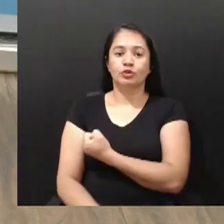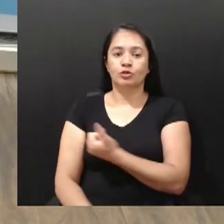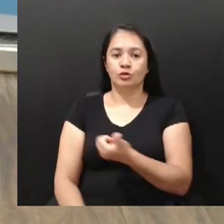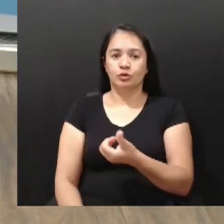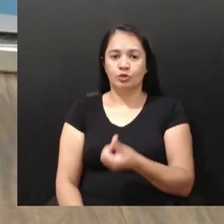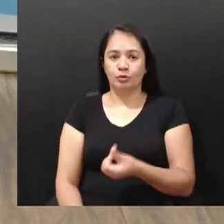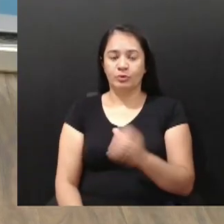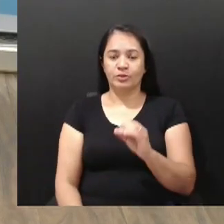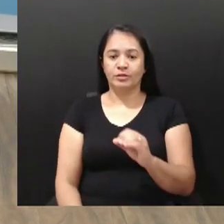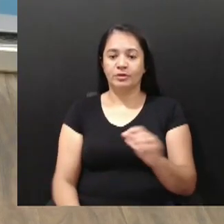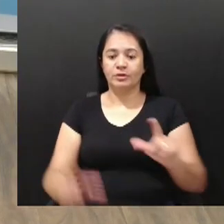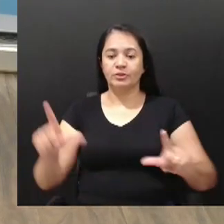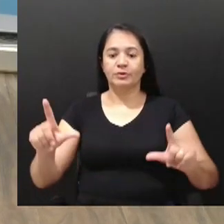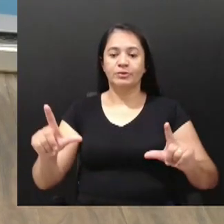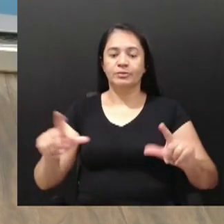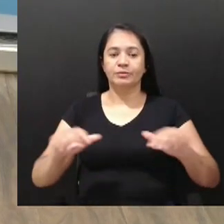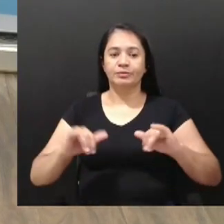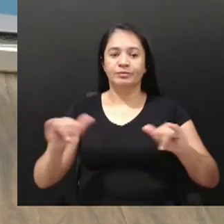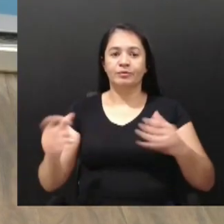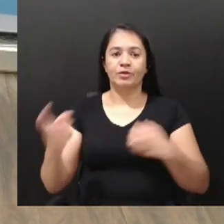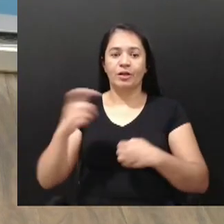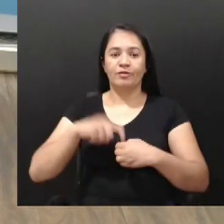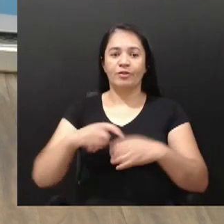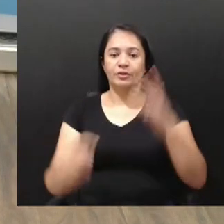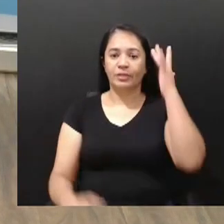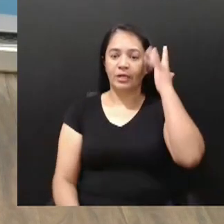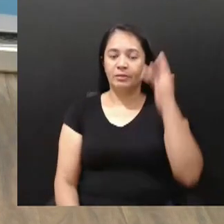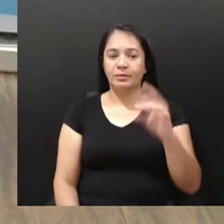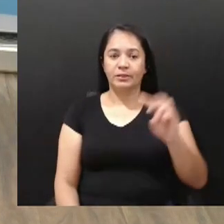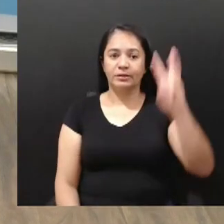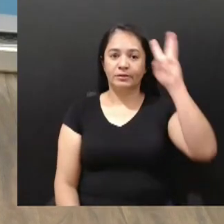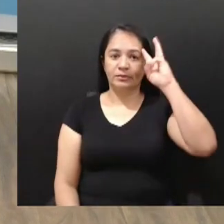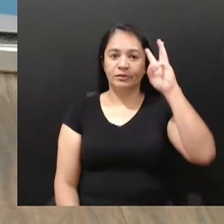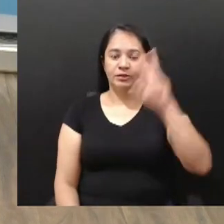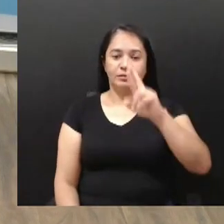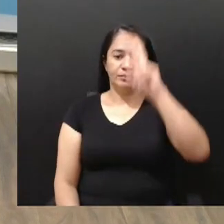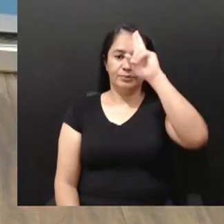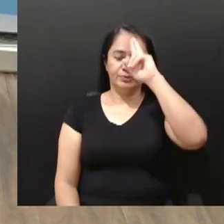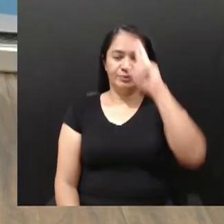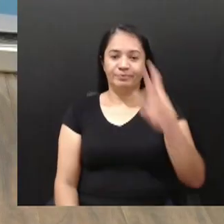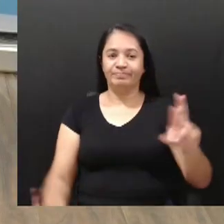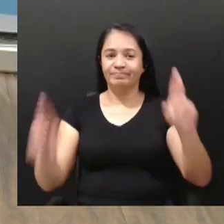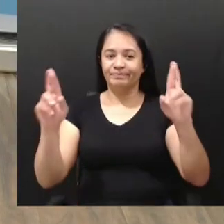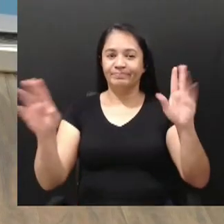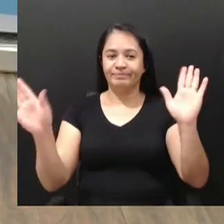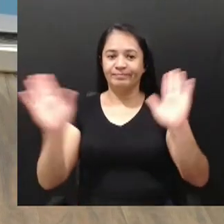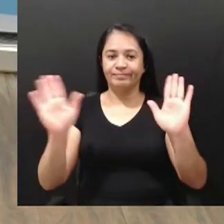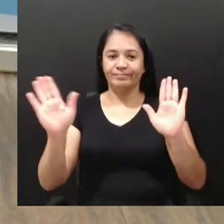Notícia retorna amanhã, na terça-feira, ao meio-dia. Te espero até lá. Tchau, tchau.